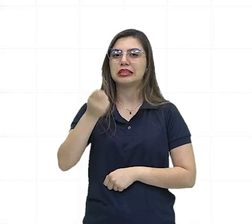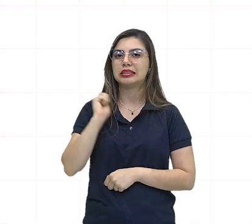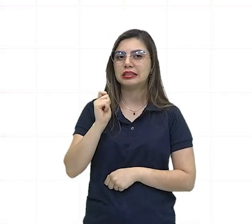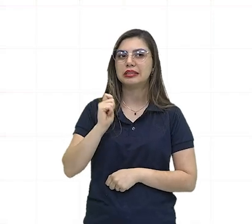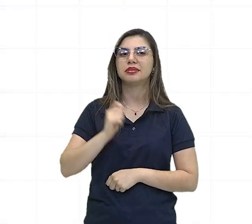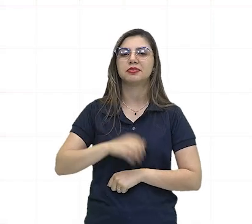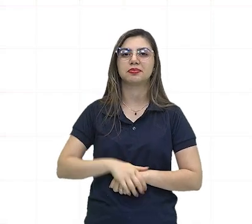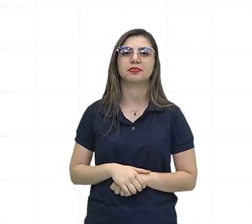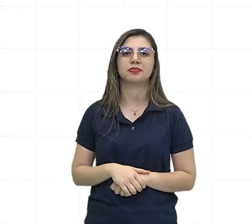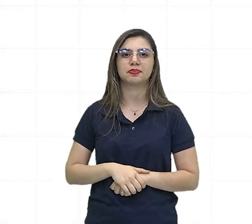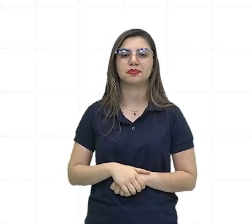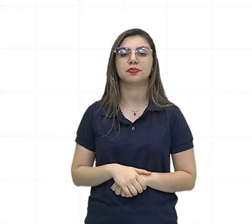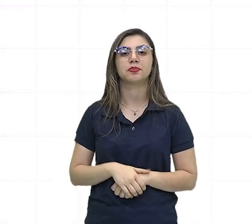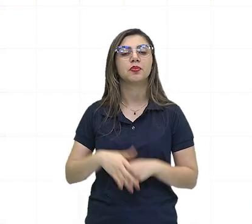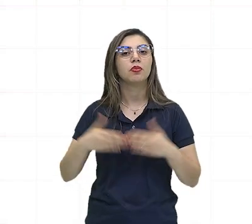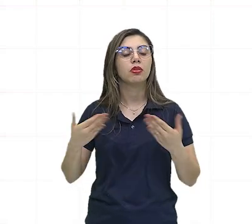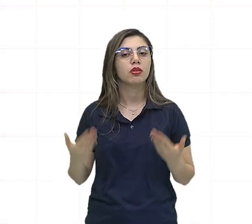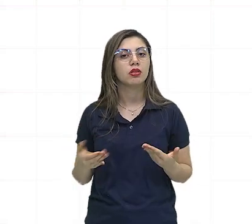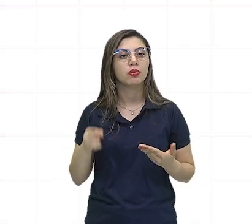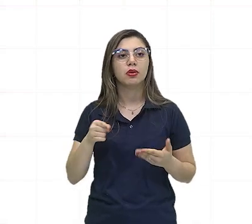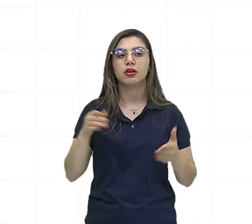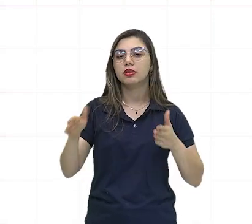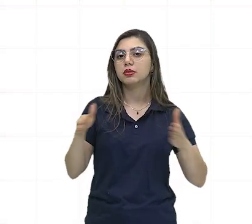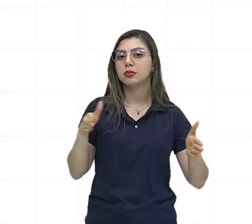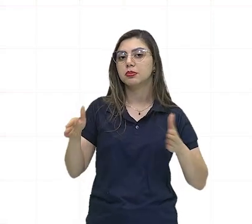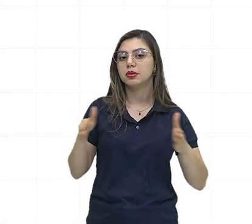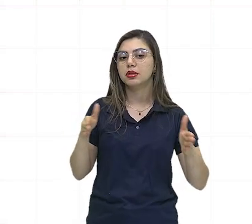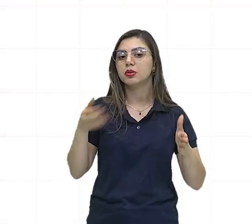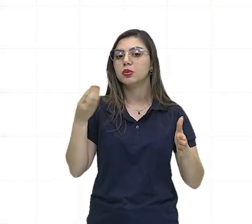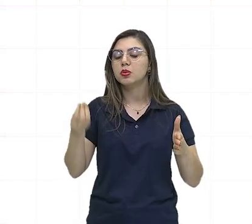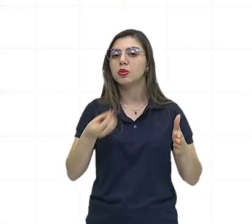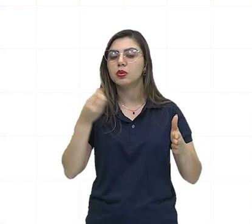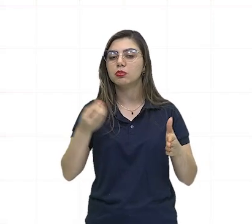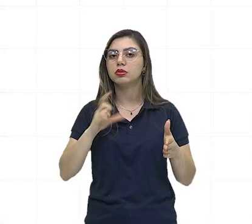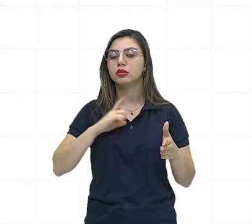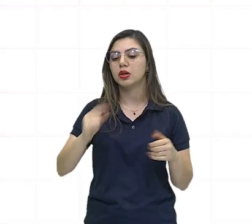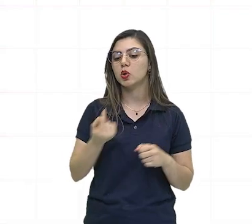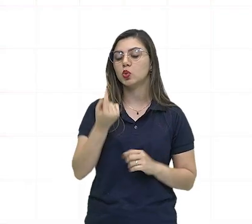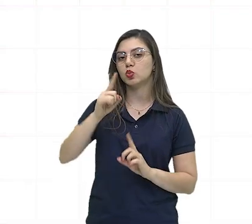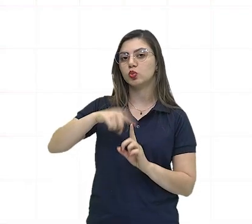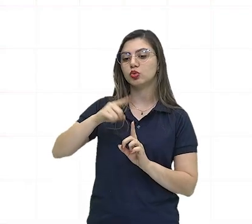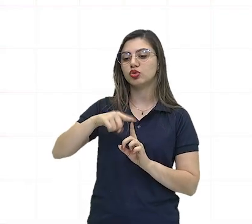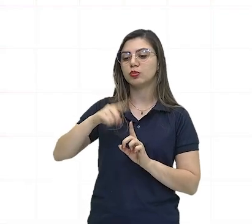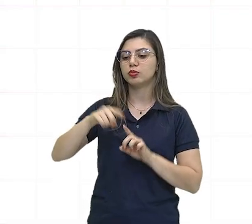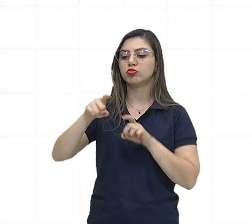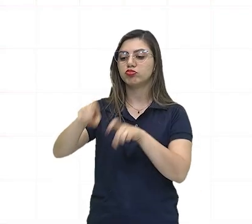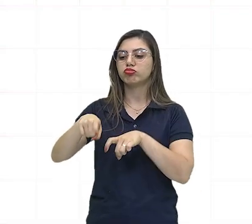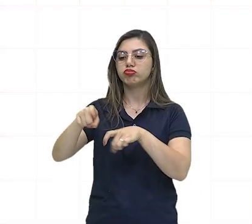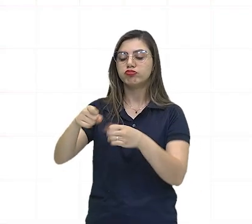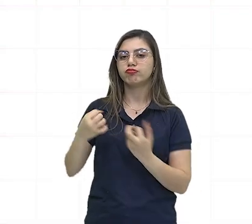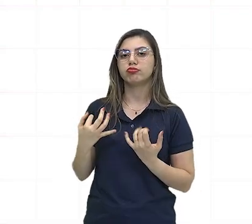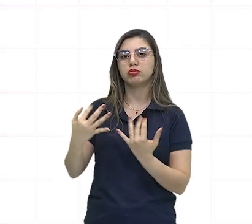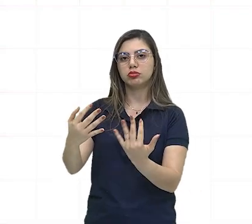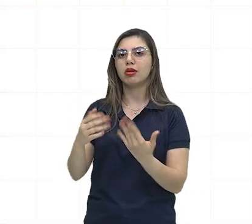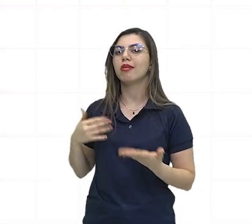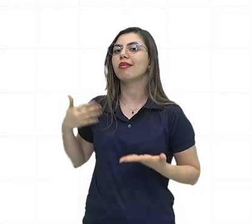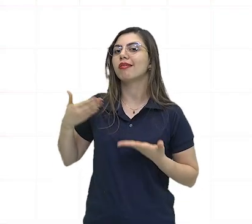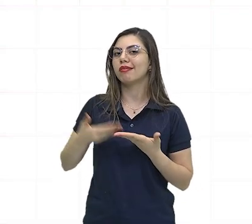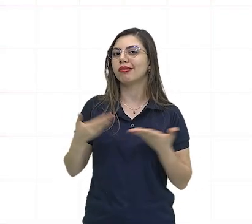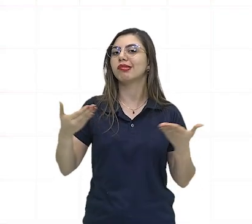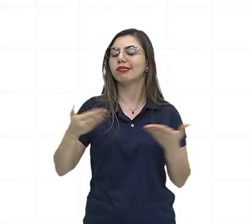nessa época. Então, a agricultura plantation, ela continua sendo muito utilizada